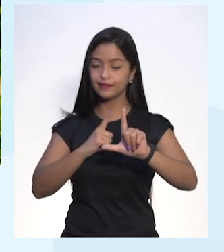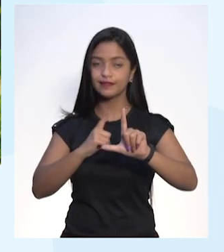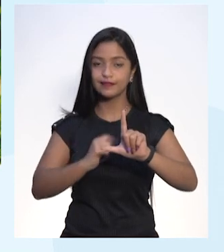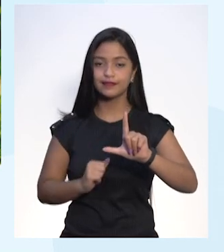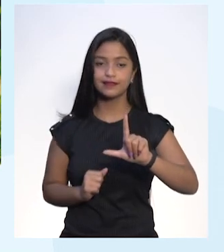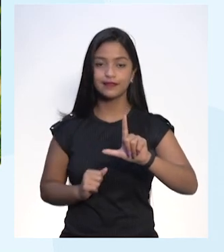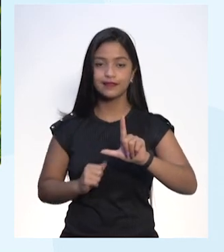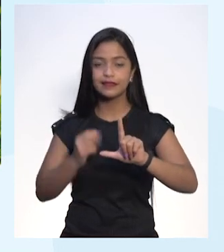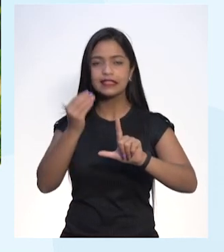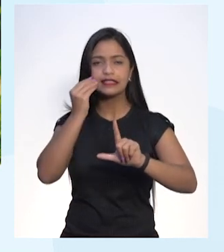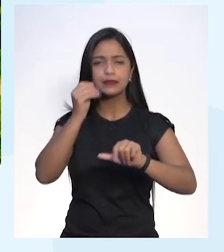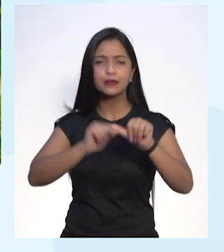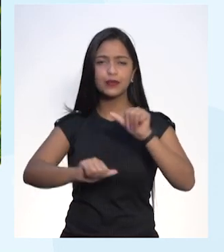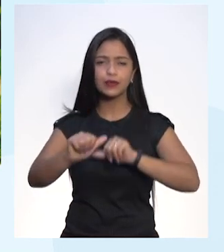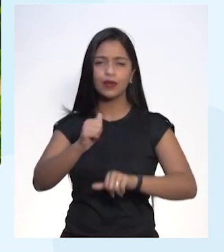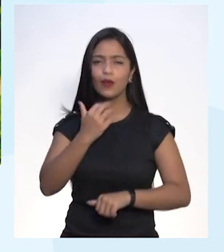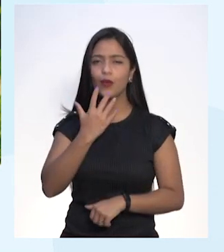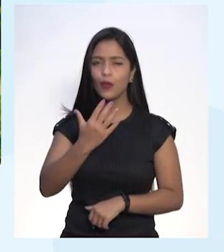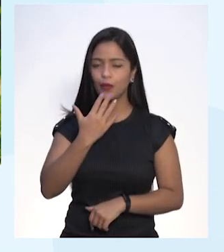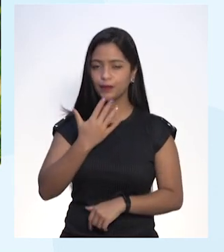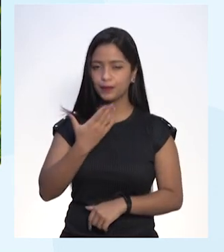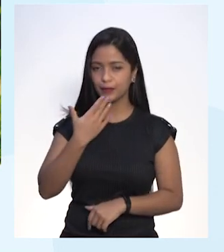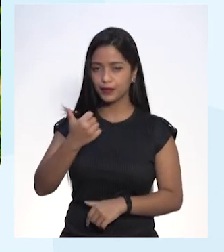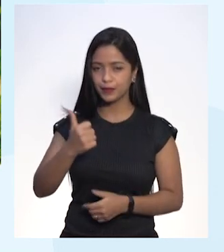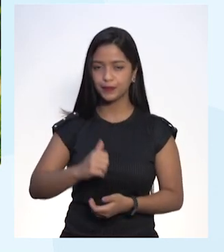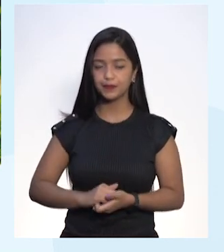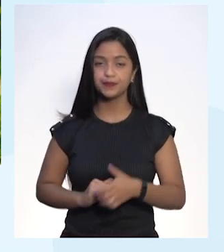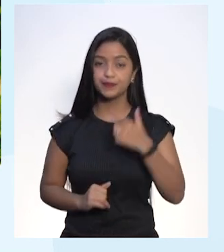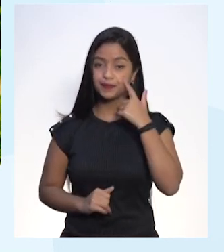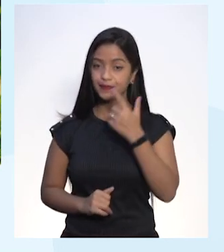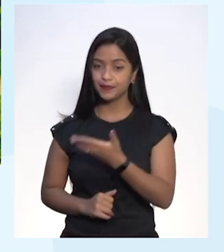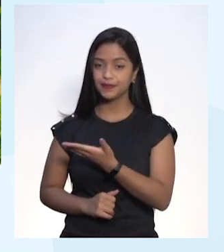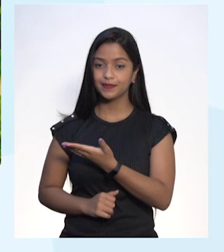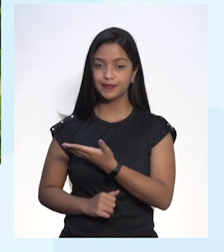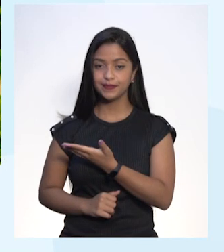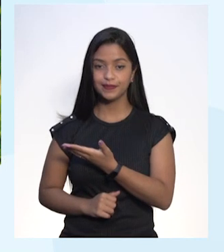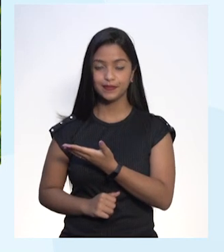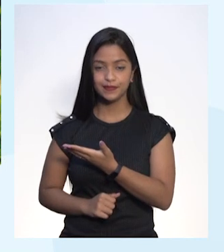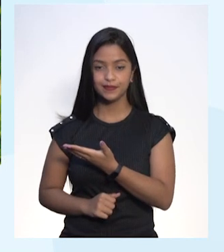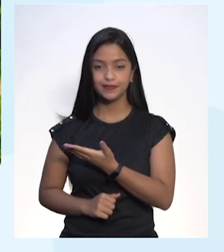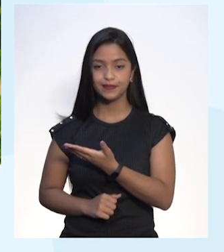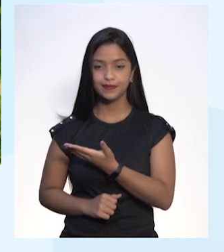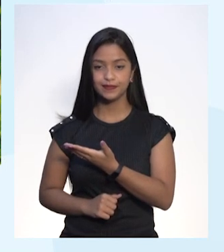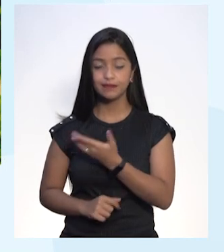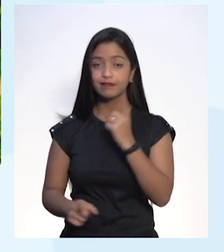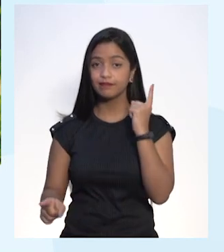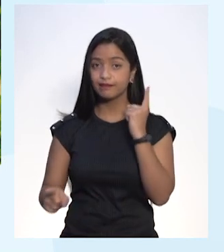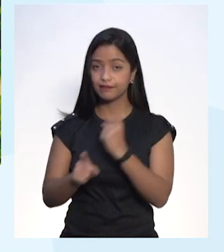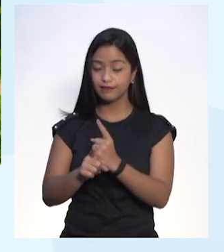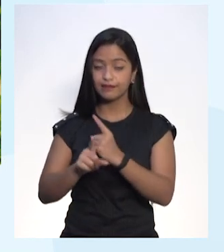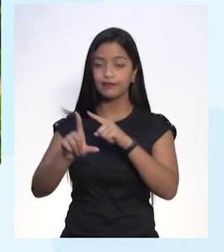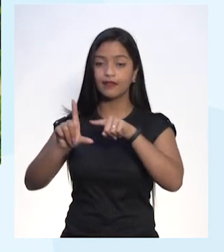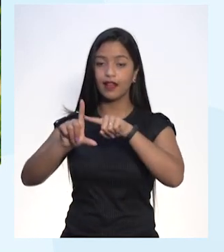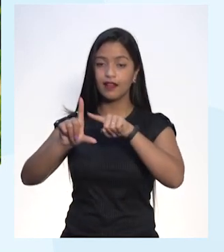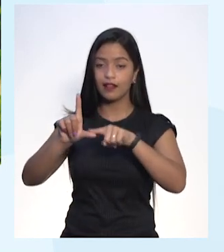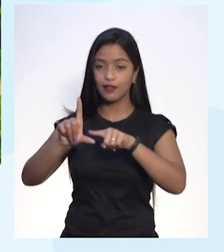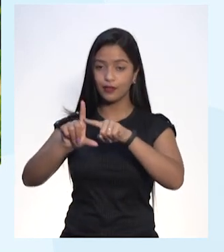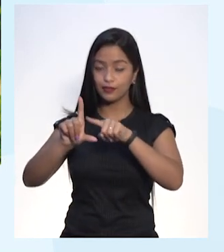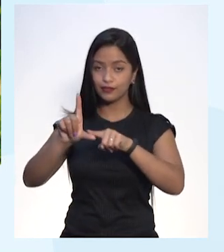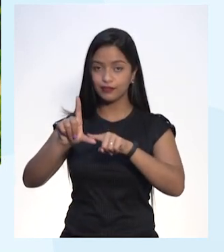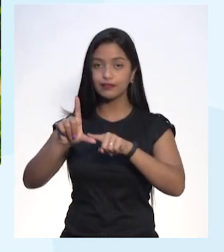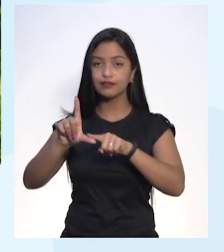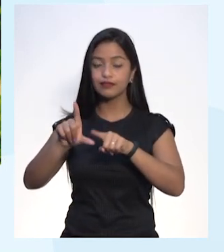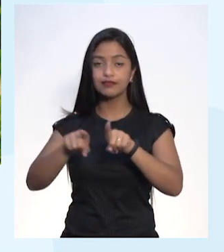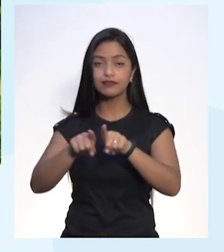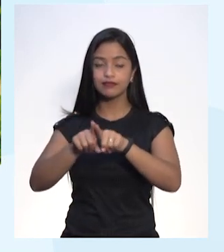disso aqui, tá? Colocar um vermelhinho aqui, ó. Olha lá. Identifico aqui, ó, o ângulo, identifico aqui, ó, as